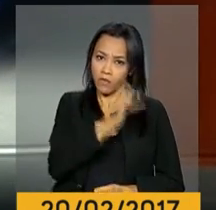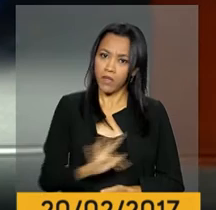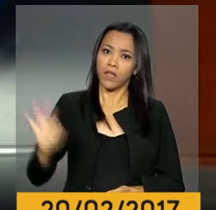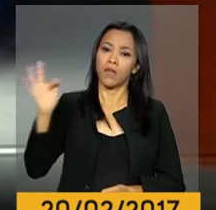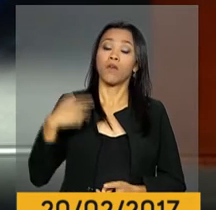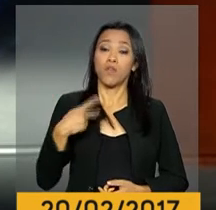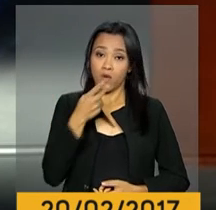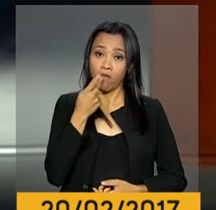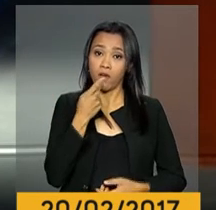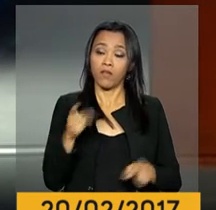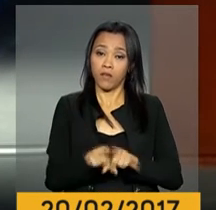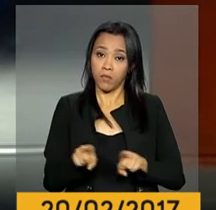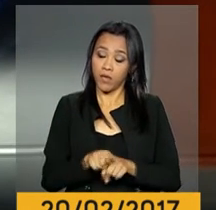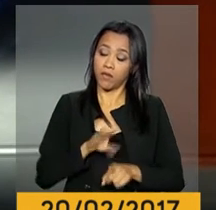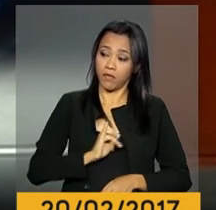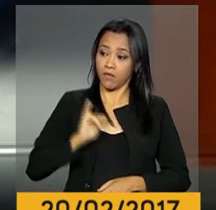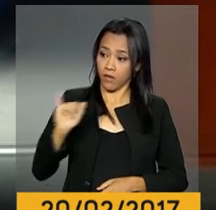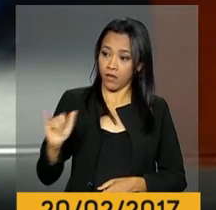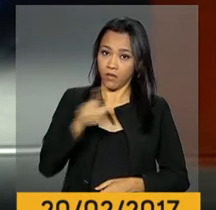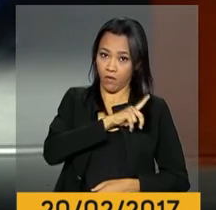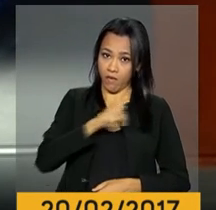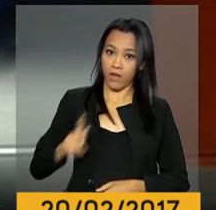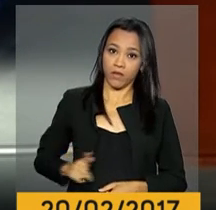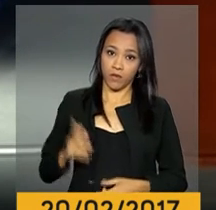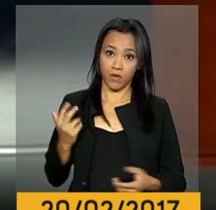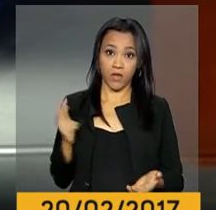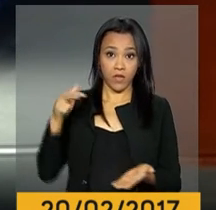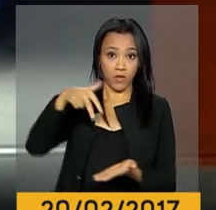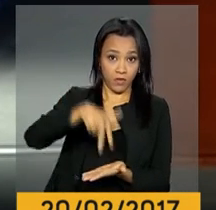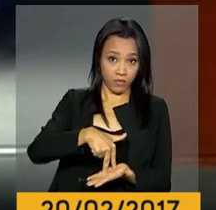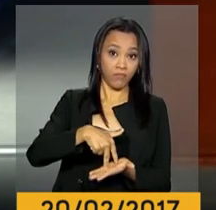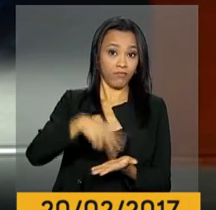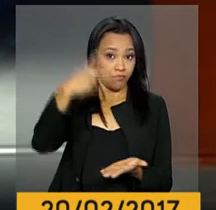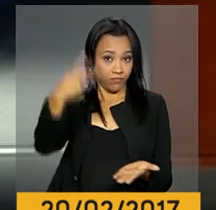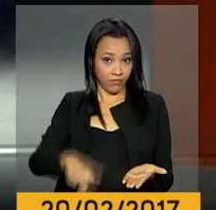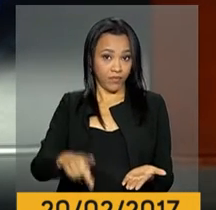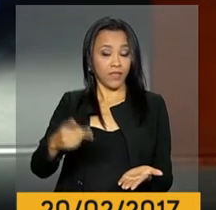confesso, governador, tenho orgulho de estar em São Paulo e ser de São Paulo